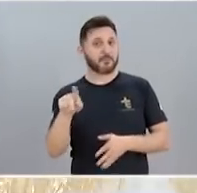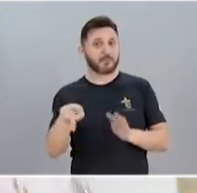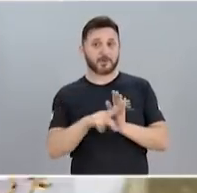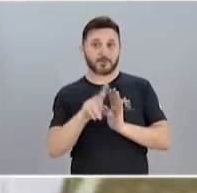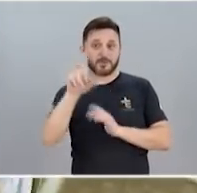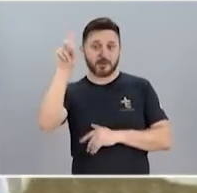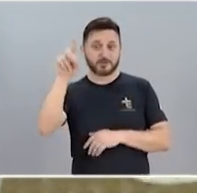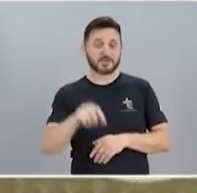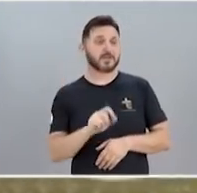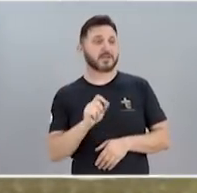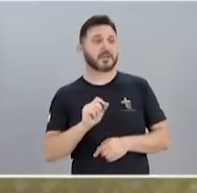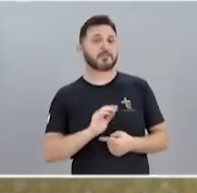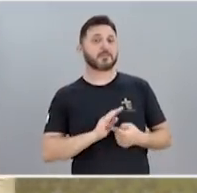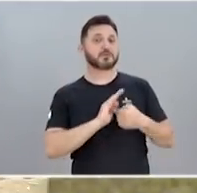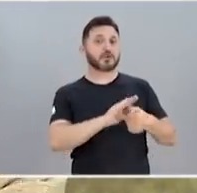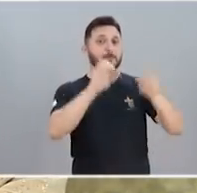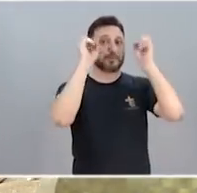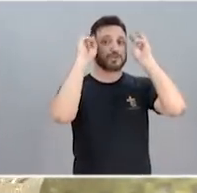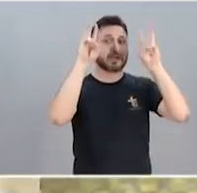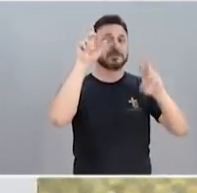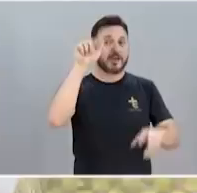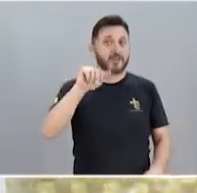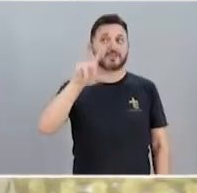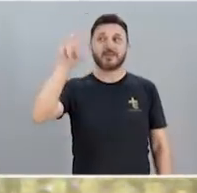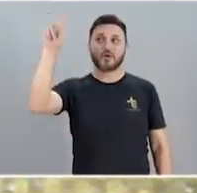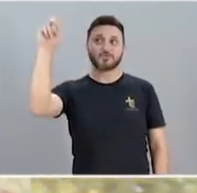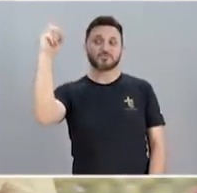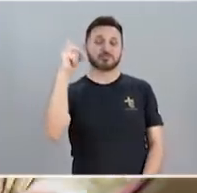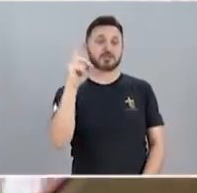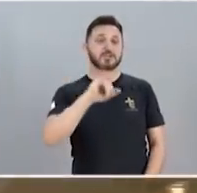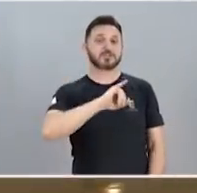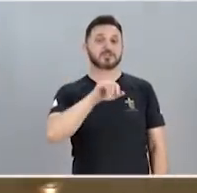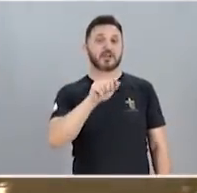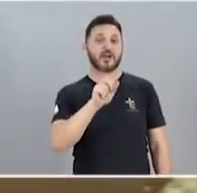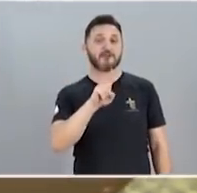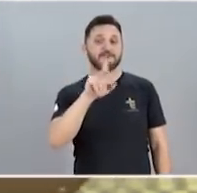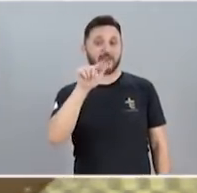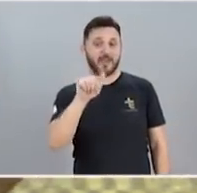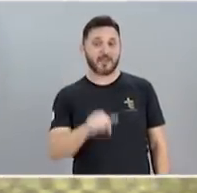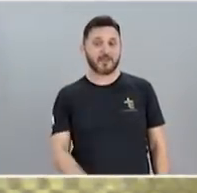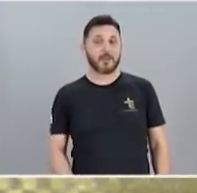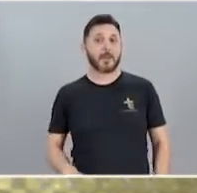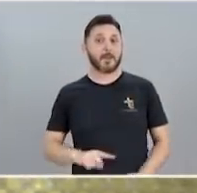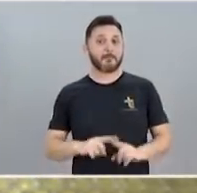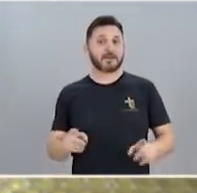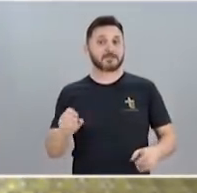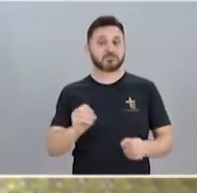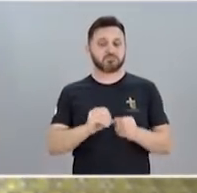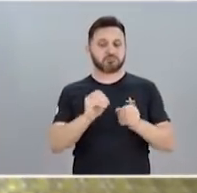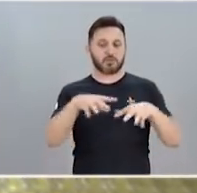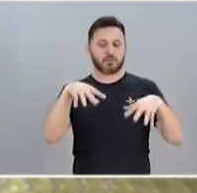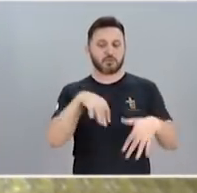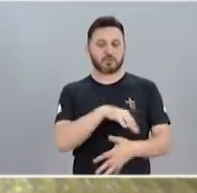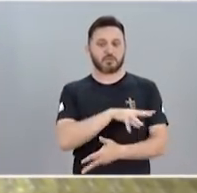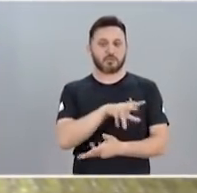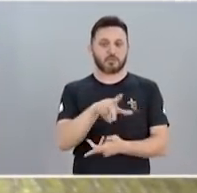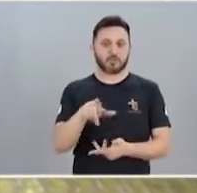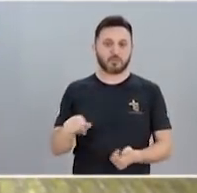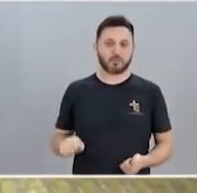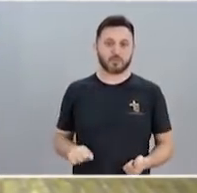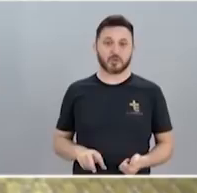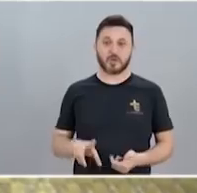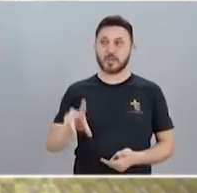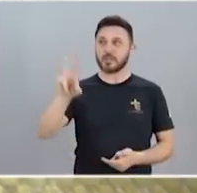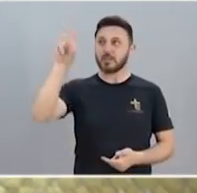a Moisés? Javé. Mas não esqueçamos que já na criação do mundo, se é um